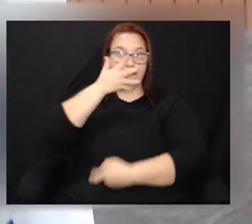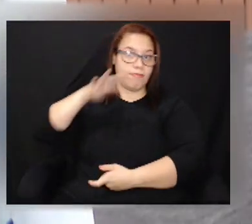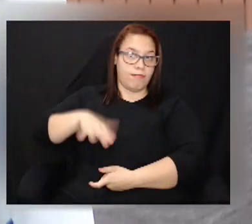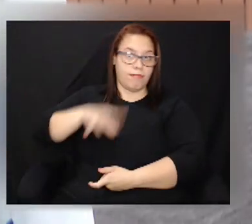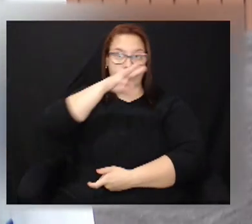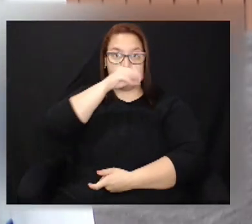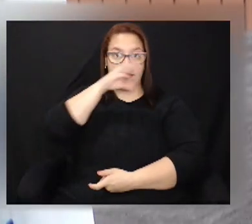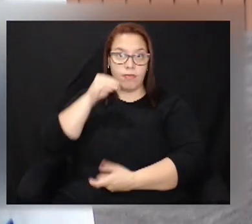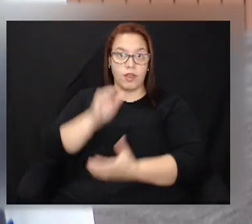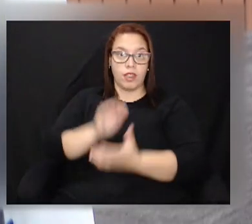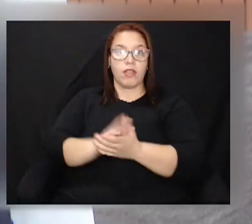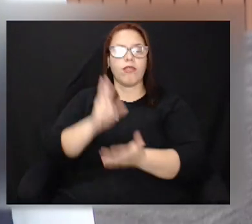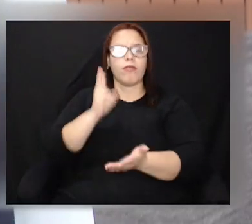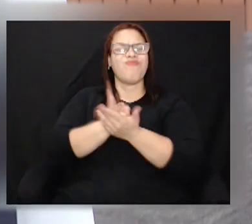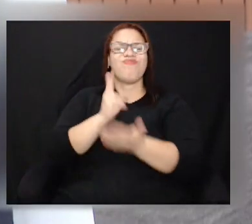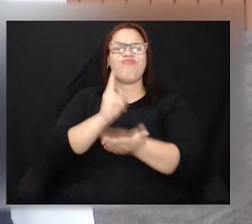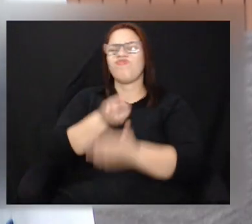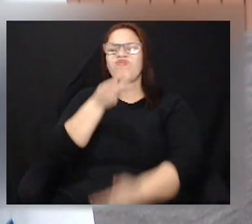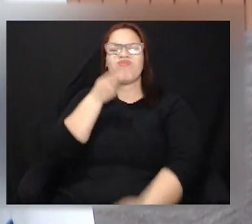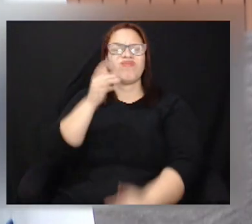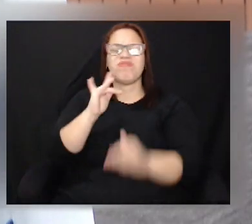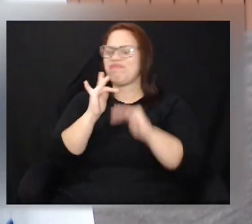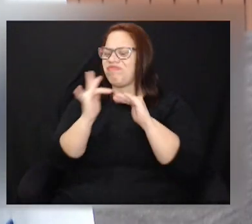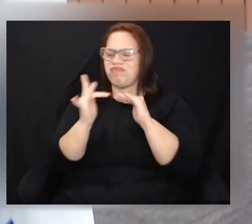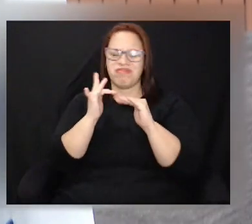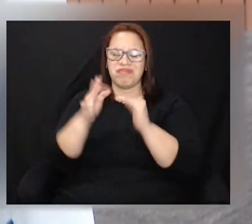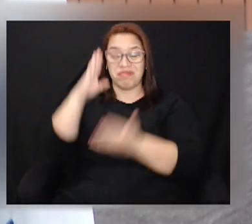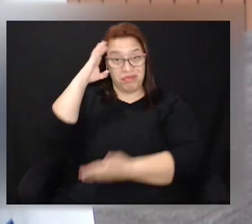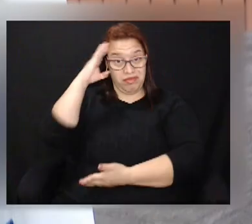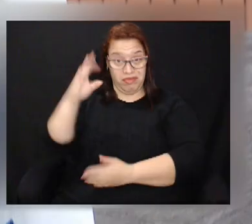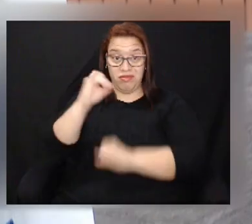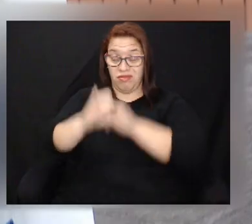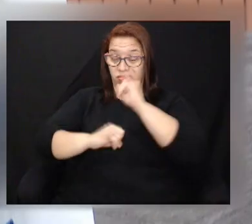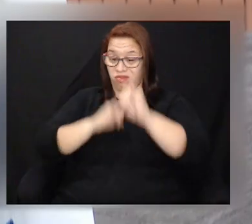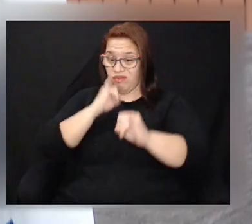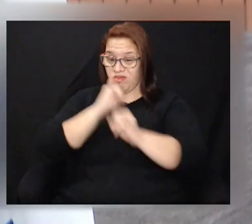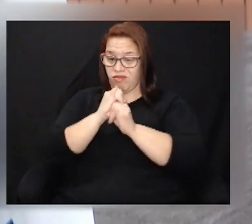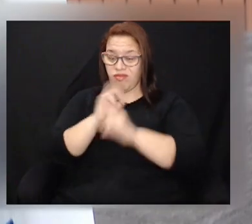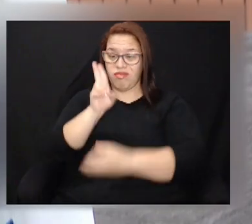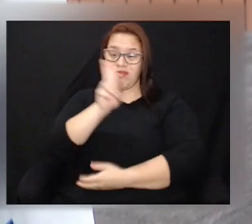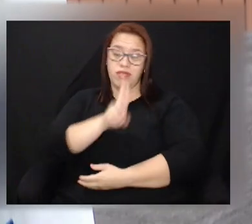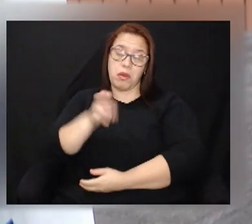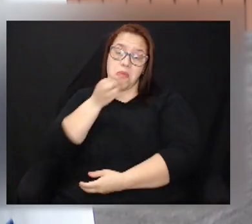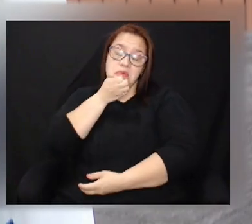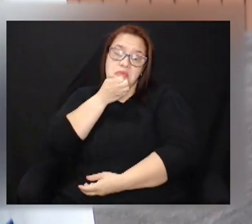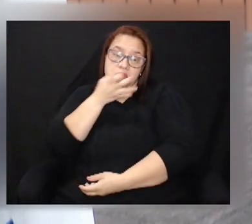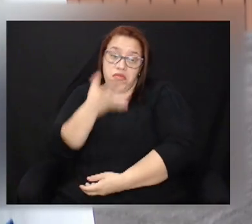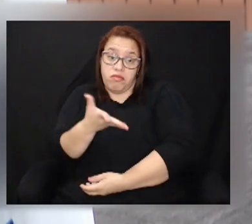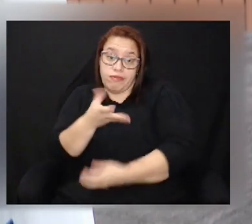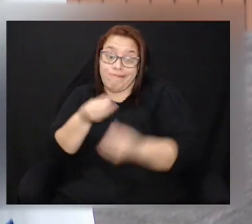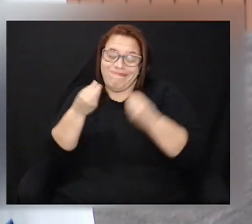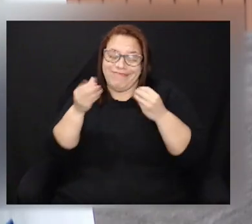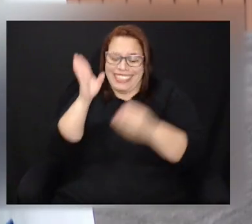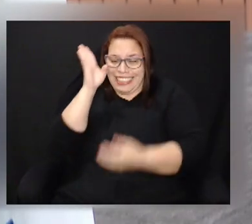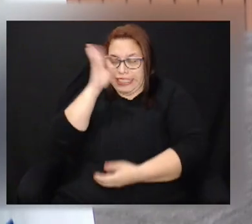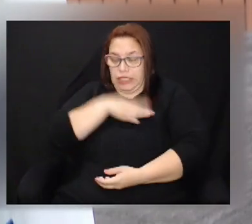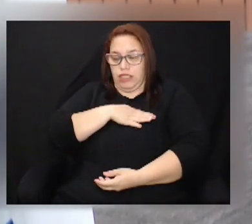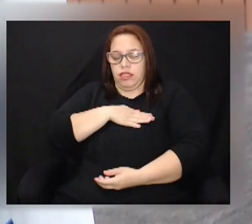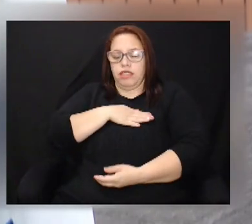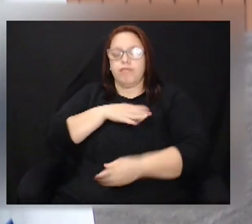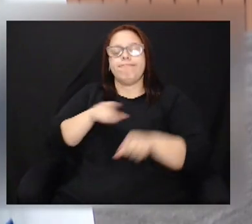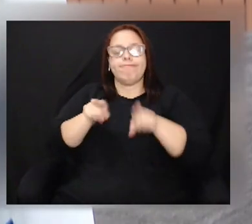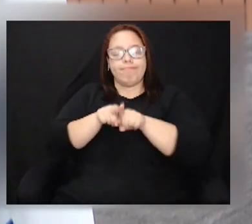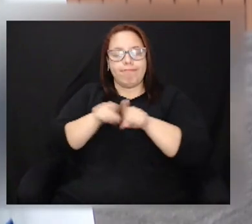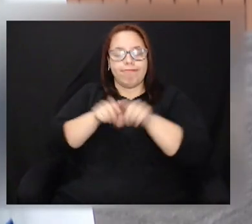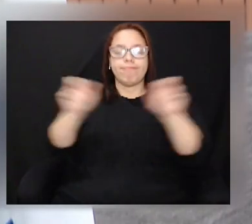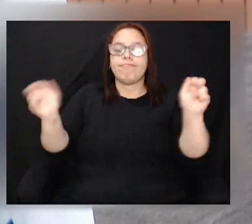sempre digo que as redes sociais, principalmente a internet, ela pode ser usada tanto para o bem como para o mal. O que nós alertamos os